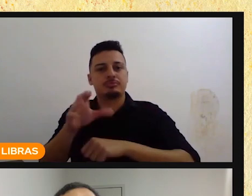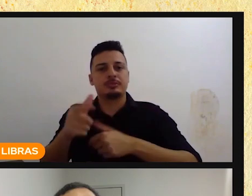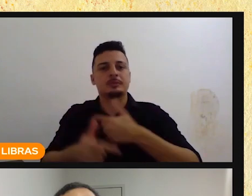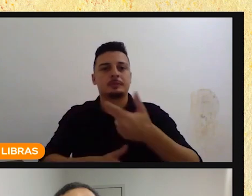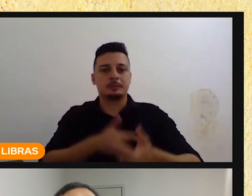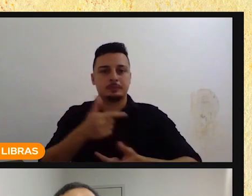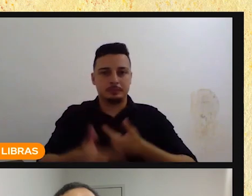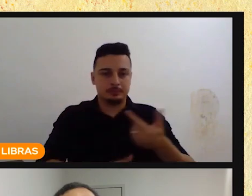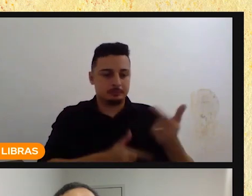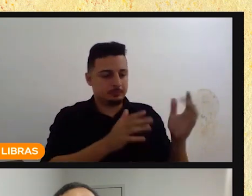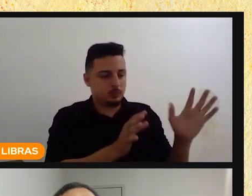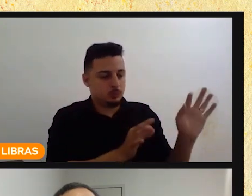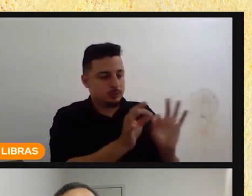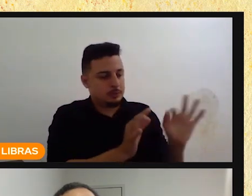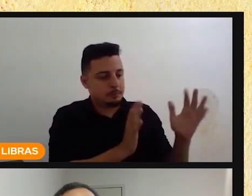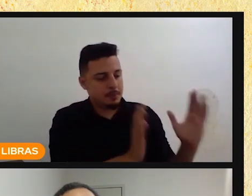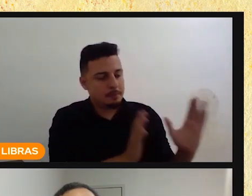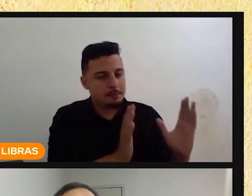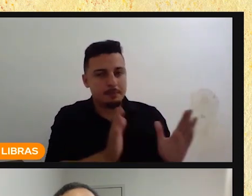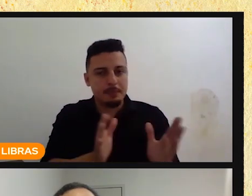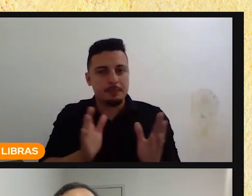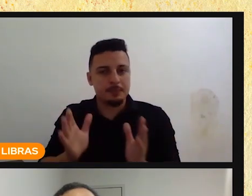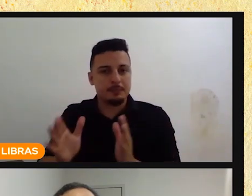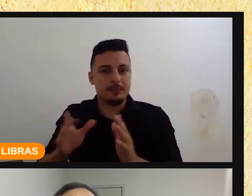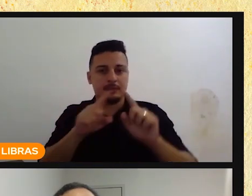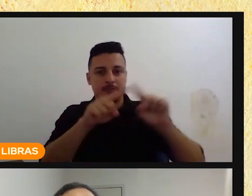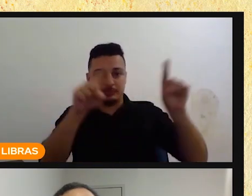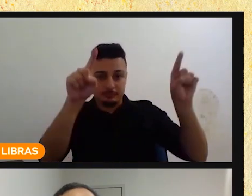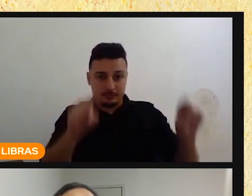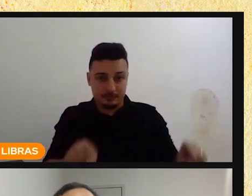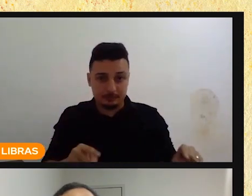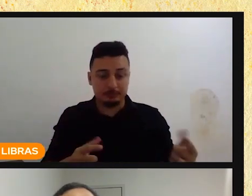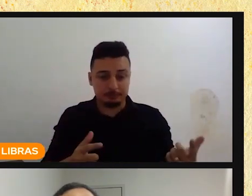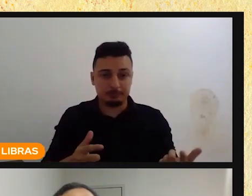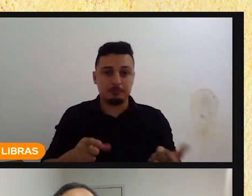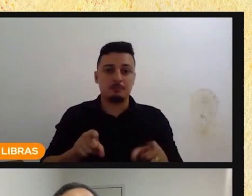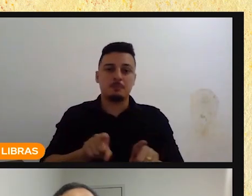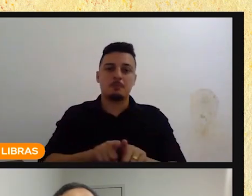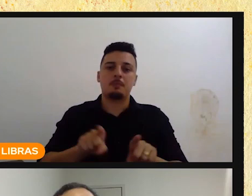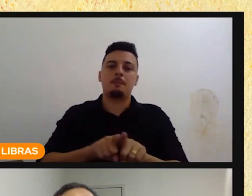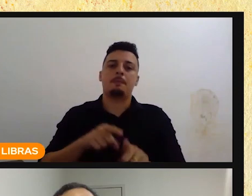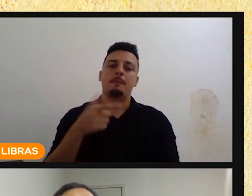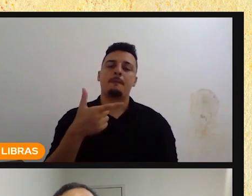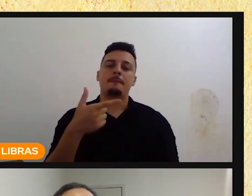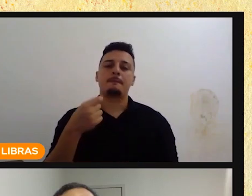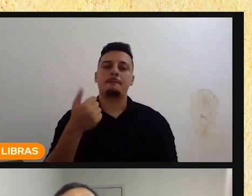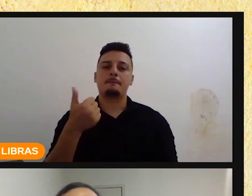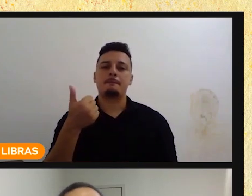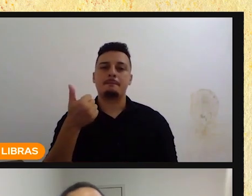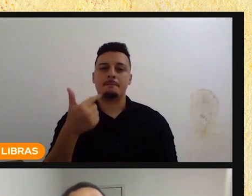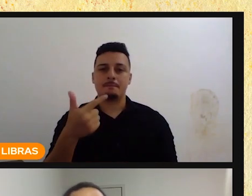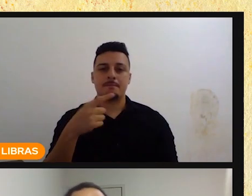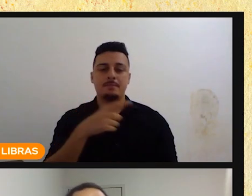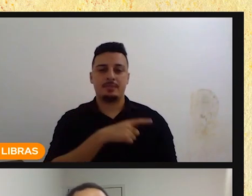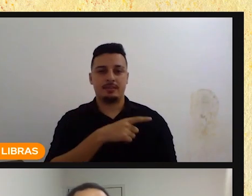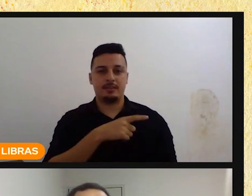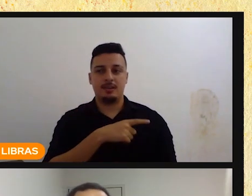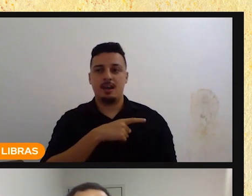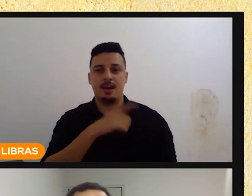as etapas e todos os processos de um projeto. E aí, em 2012, o Marão me trouxe o projeto do curta até a China.